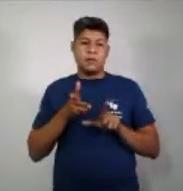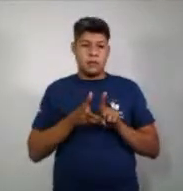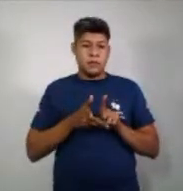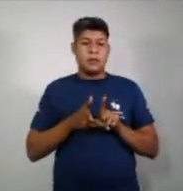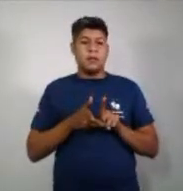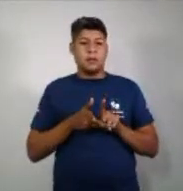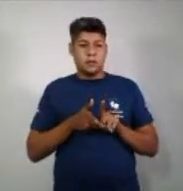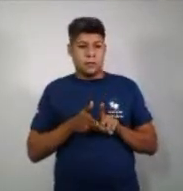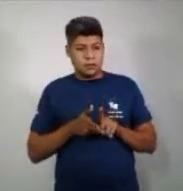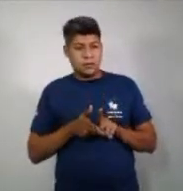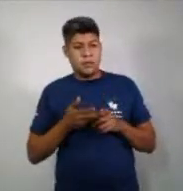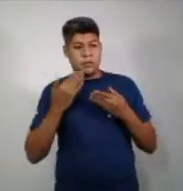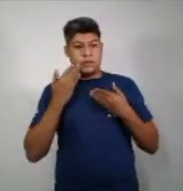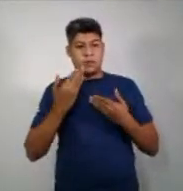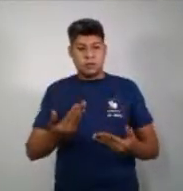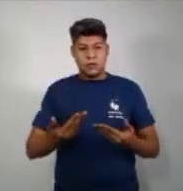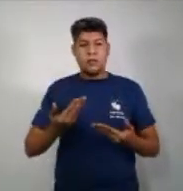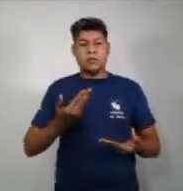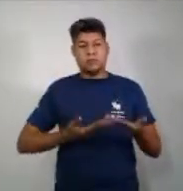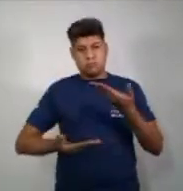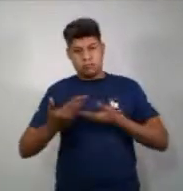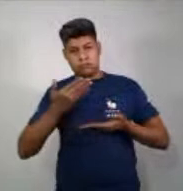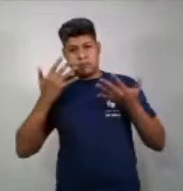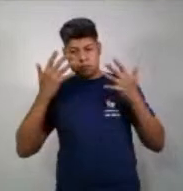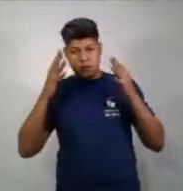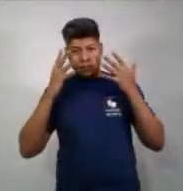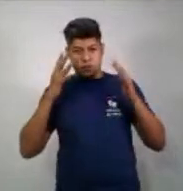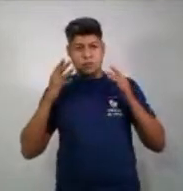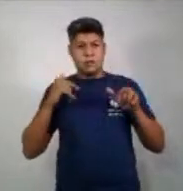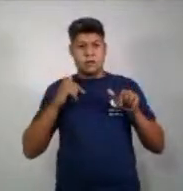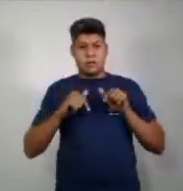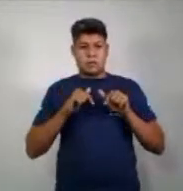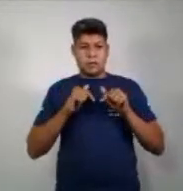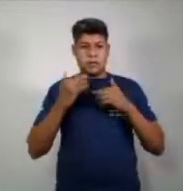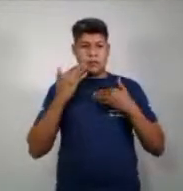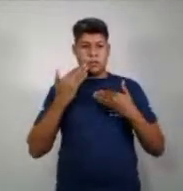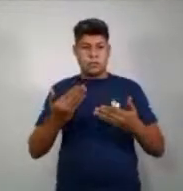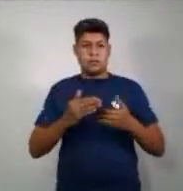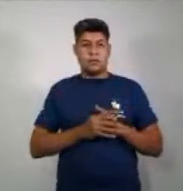para a gente. Obrigada, Josélia. Parabéns por esse trabalho. E obrigada ao